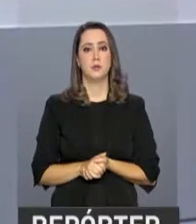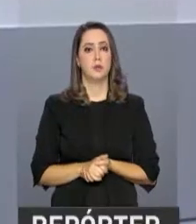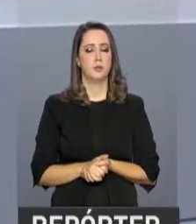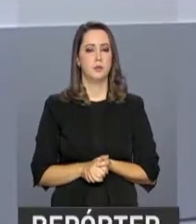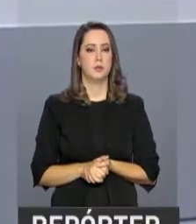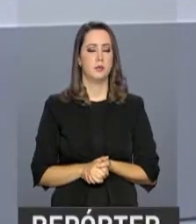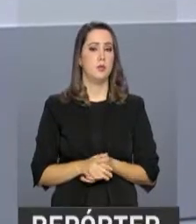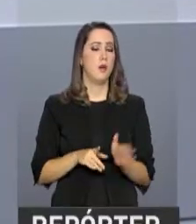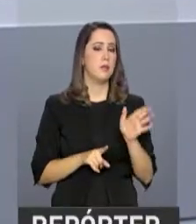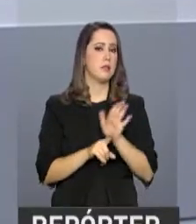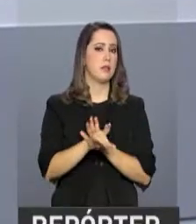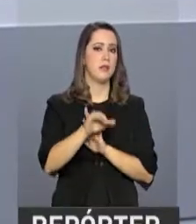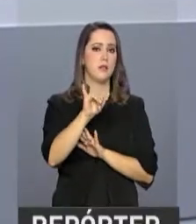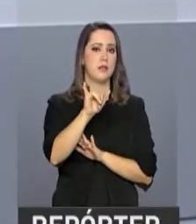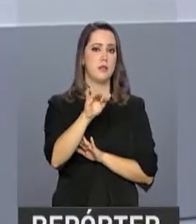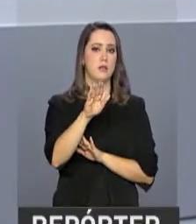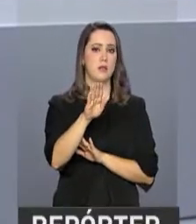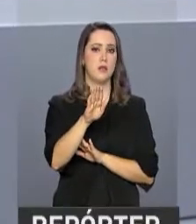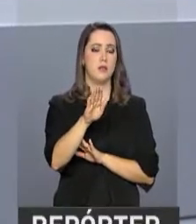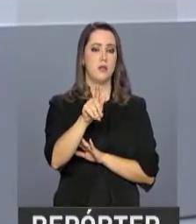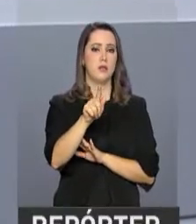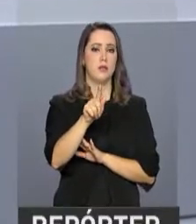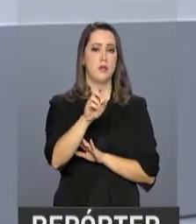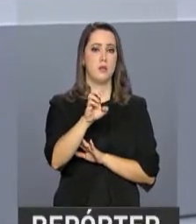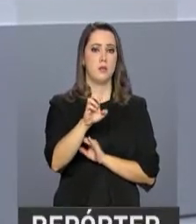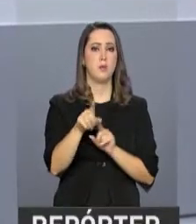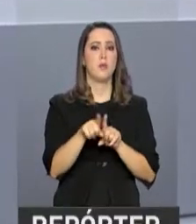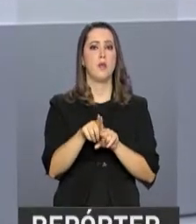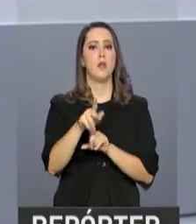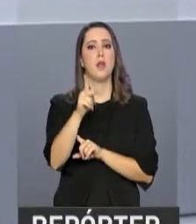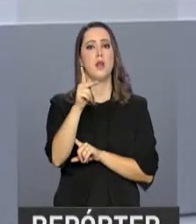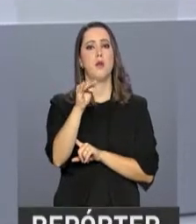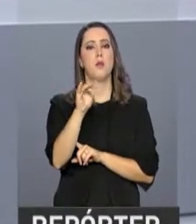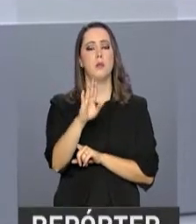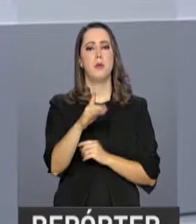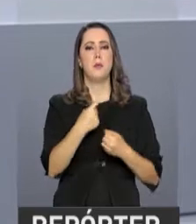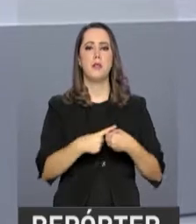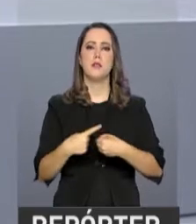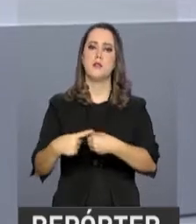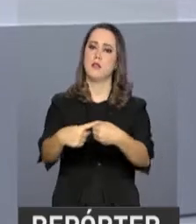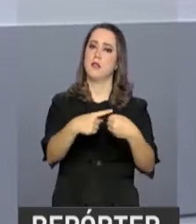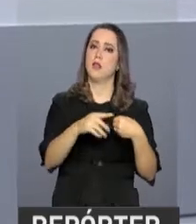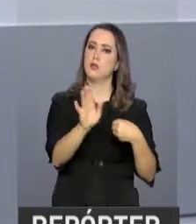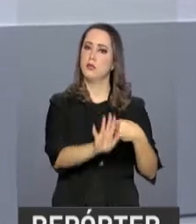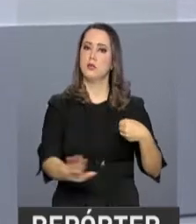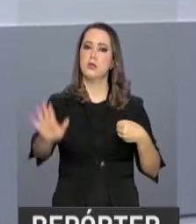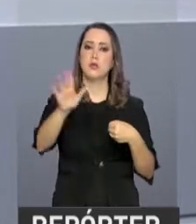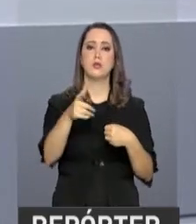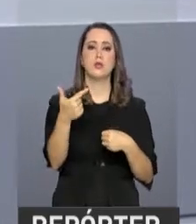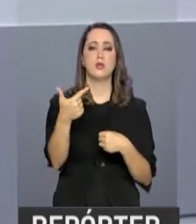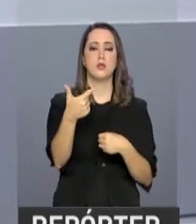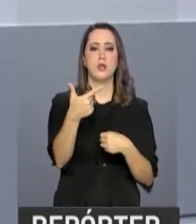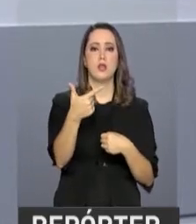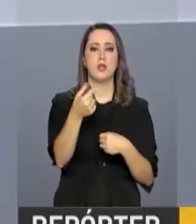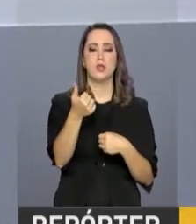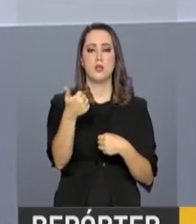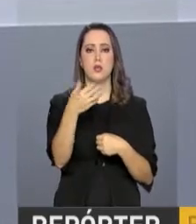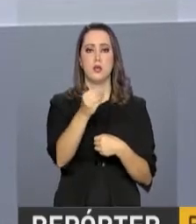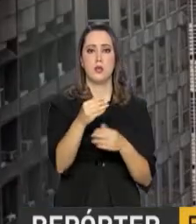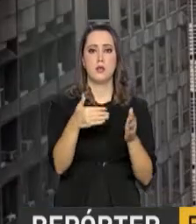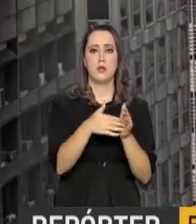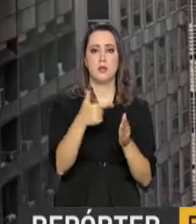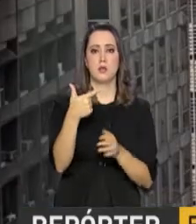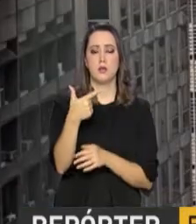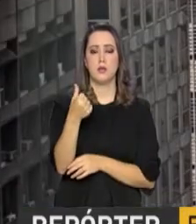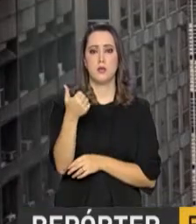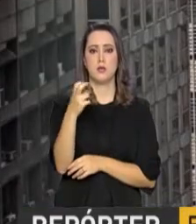o ibge divulgou hoje a pesquisa pib dos municípios de 2002 a 2015 as capitais perderam